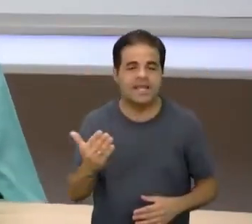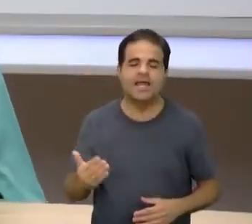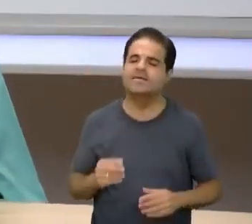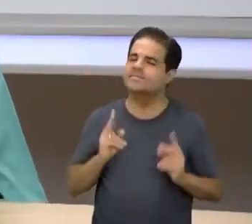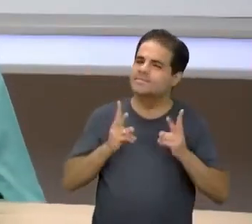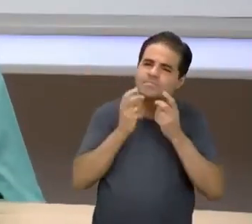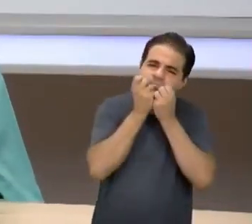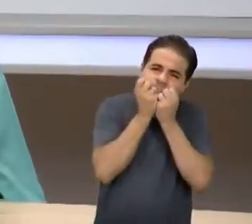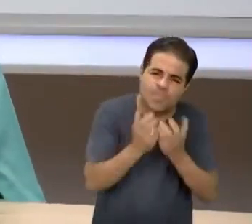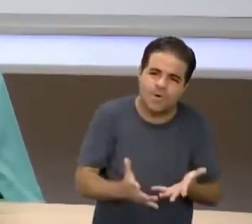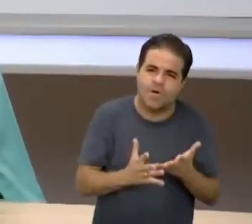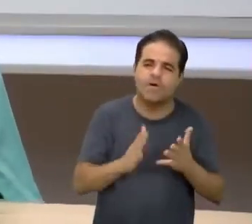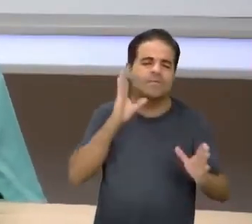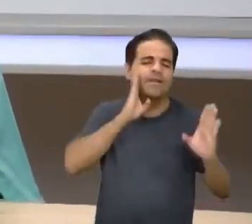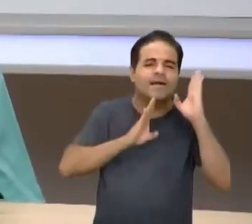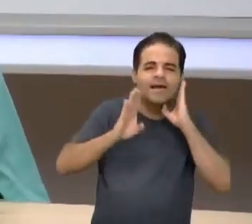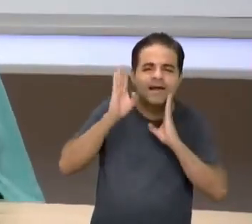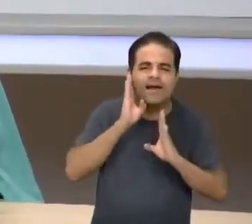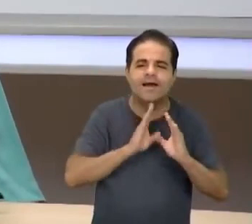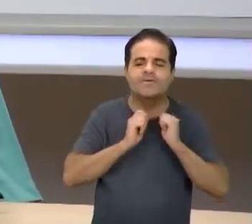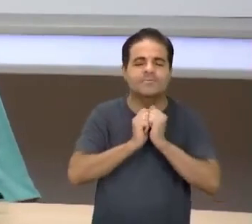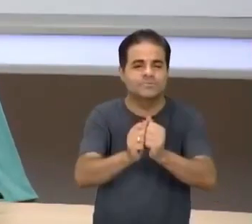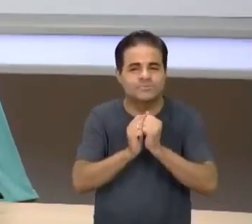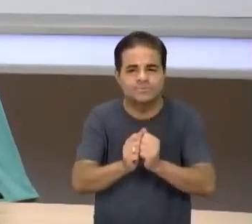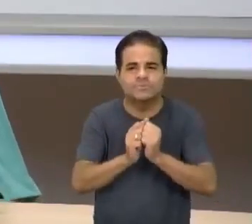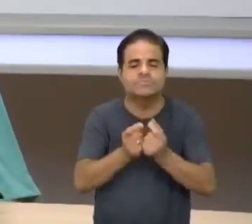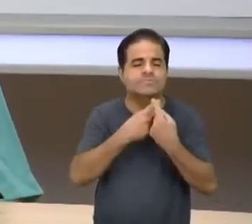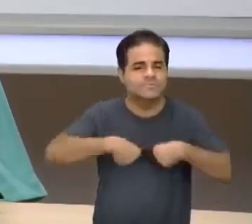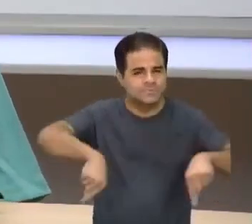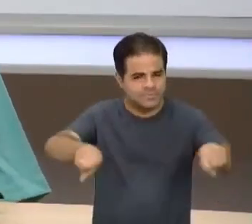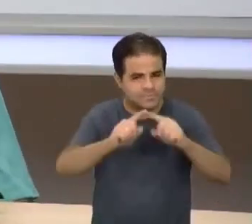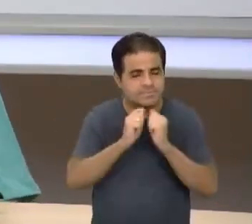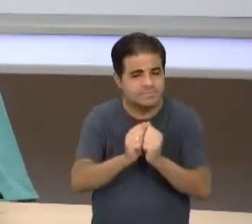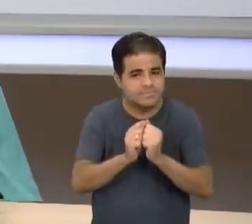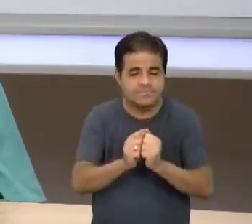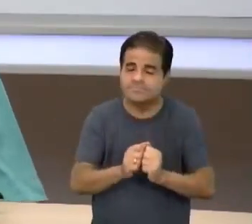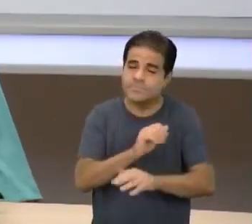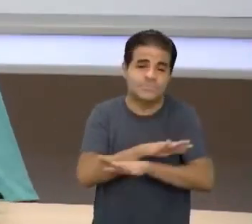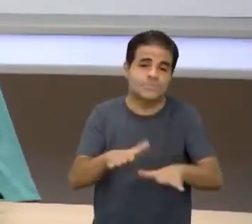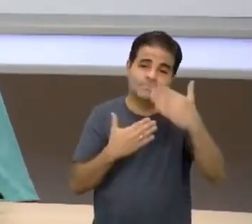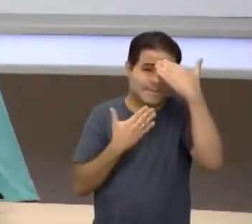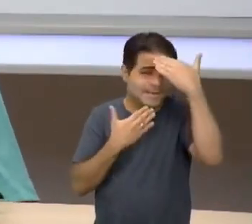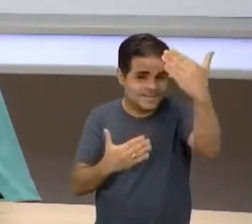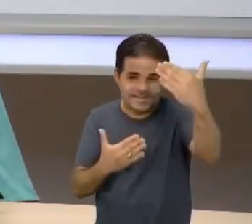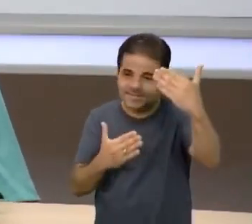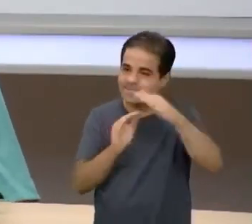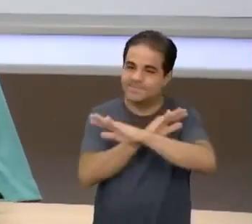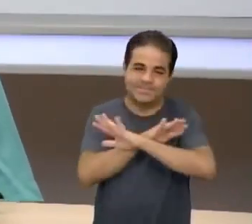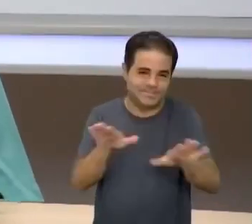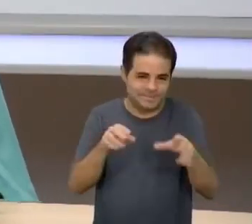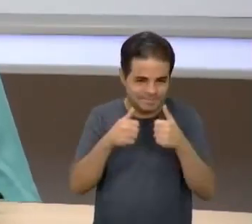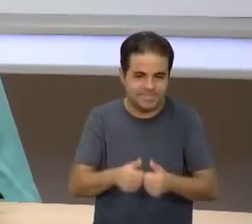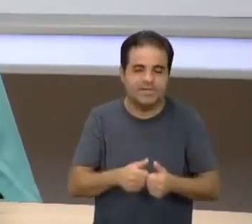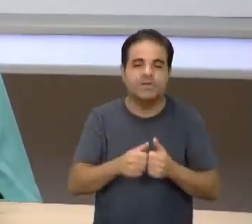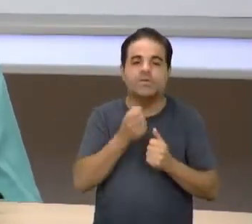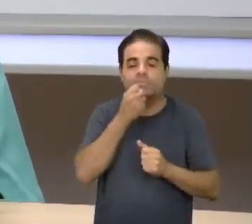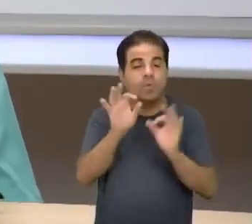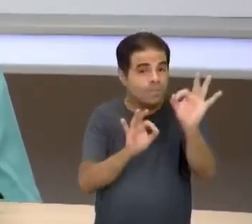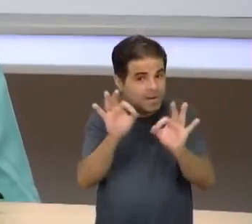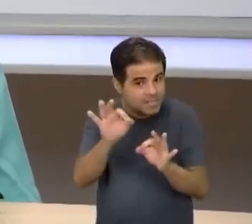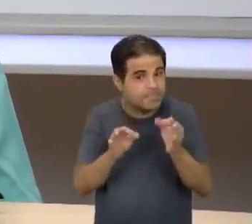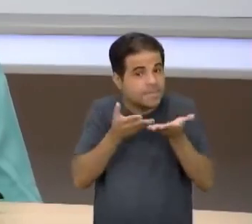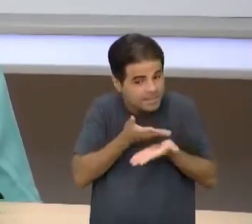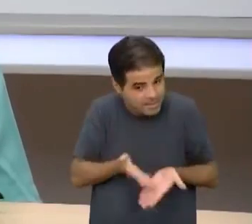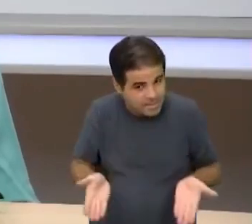É sempre muito legal estar aqui conversando com vocês. E só tenho que agradecer, não tenho mais nada. E um bom planejamento,